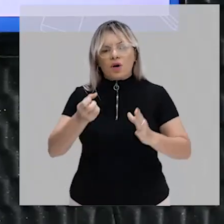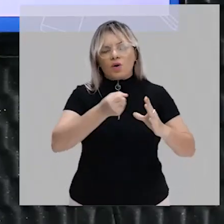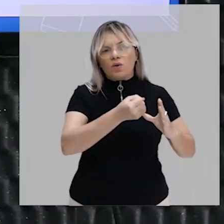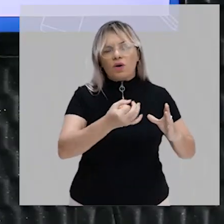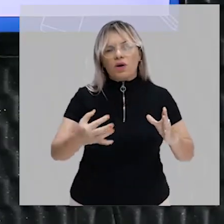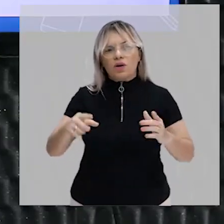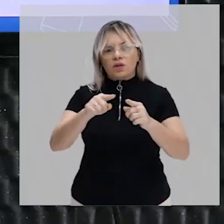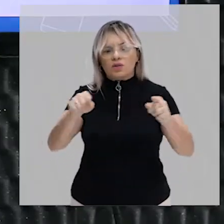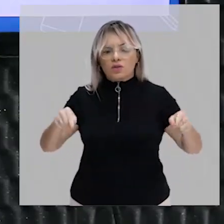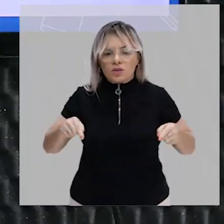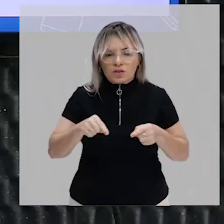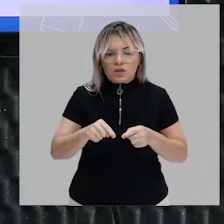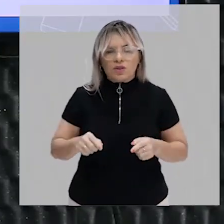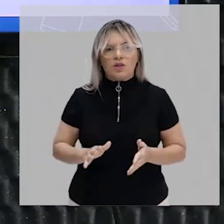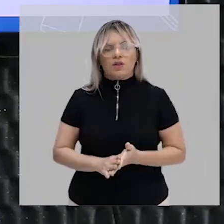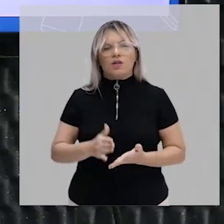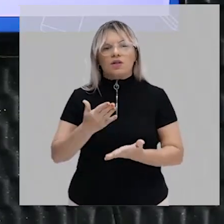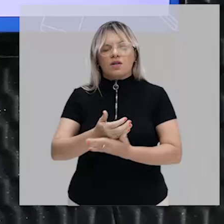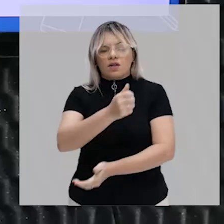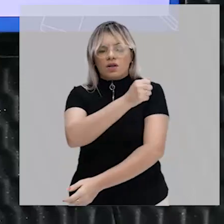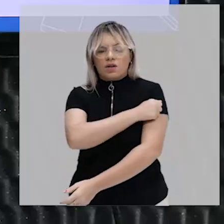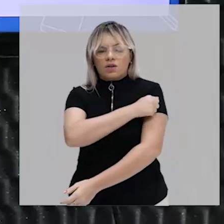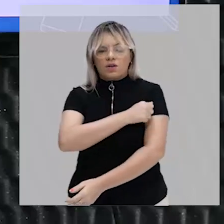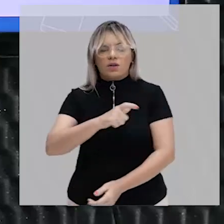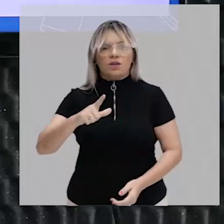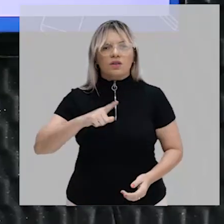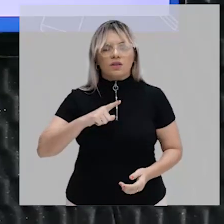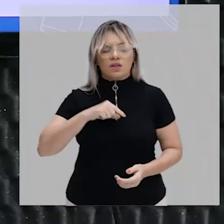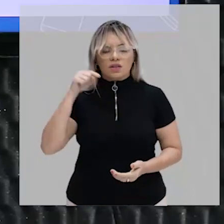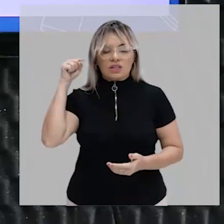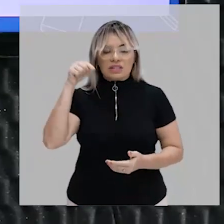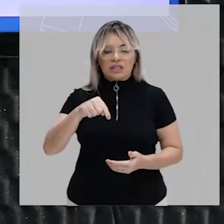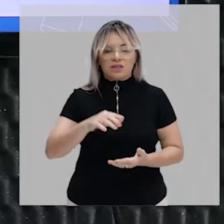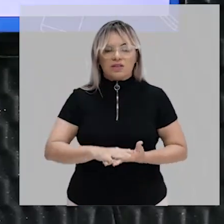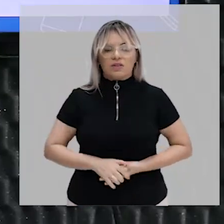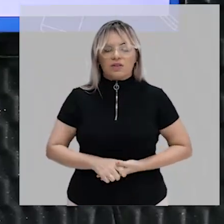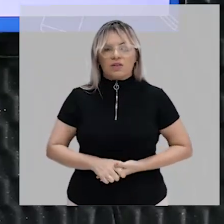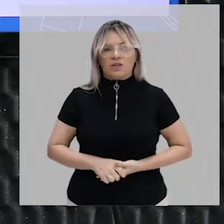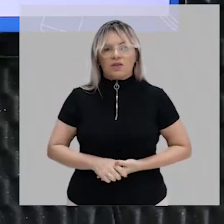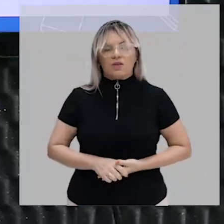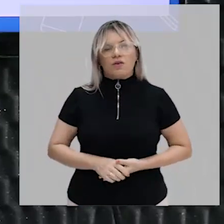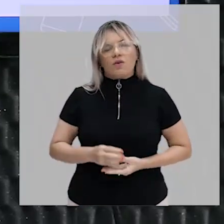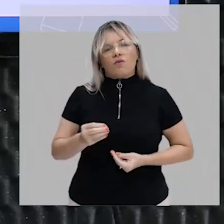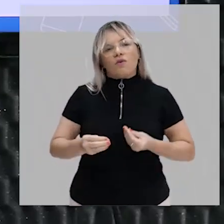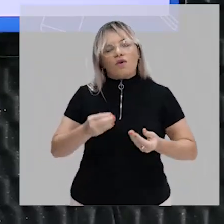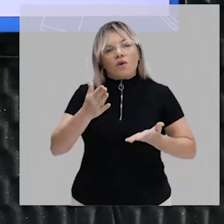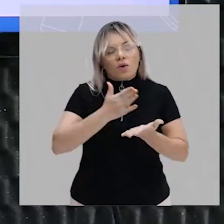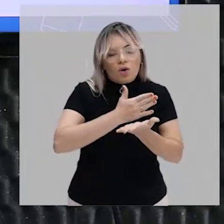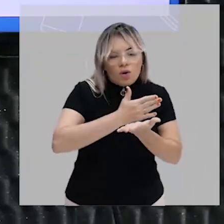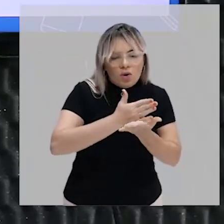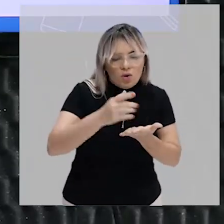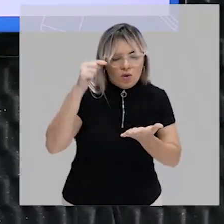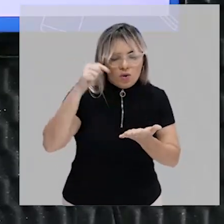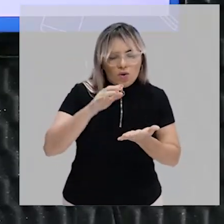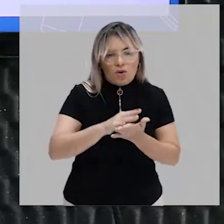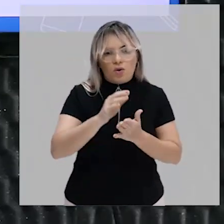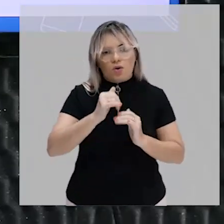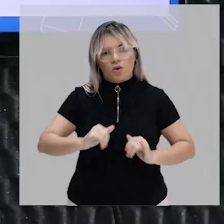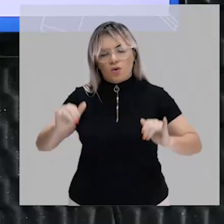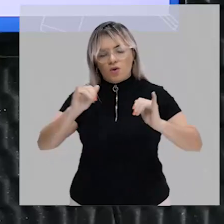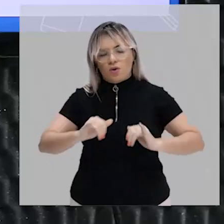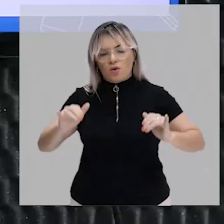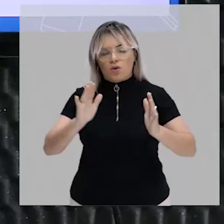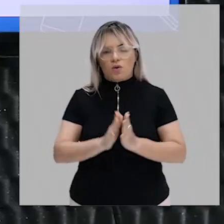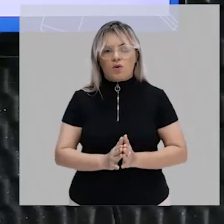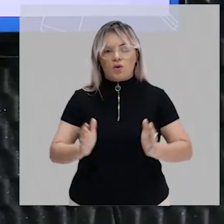nessa sala. Como é que eu faço para identificar isso? Vamos começar definindo, né, essas informações a partir de conjuntos.